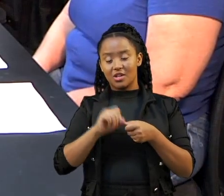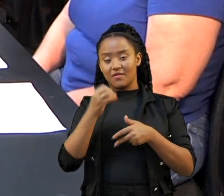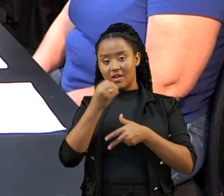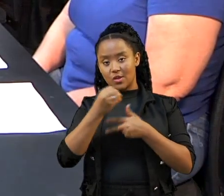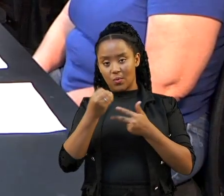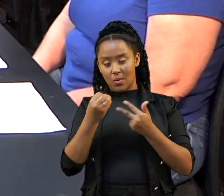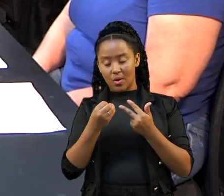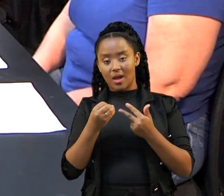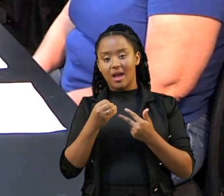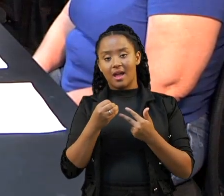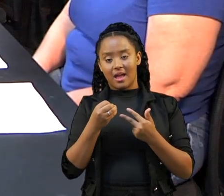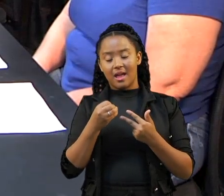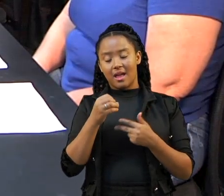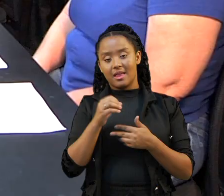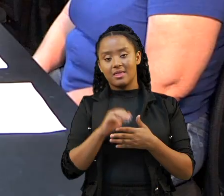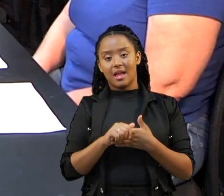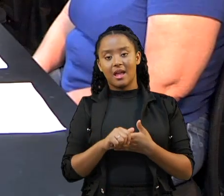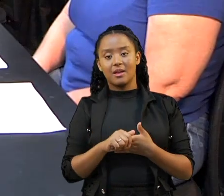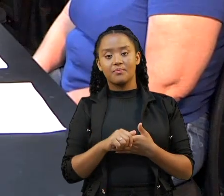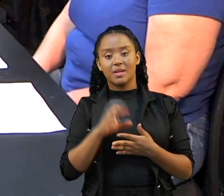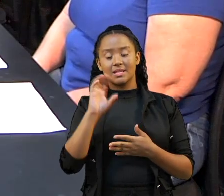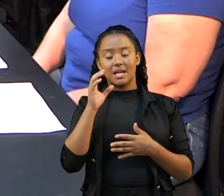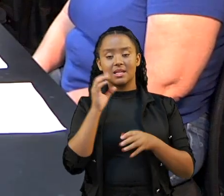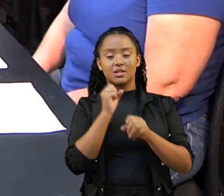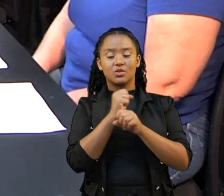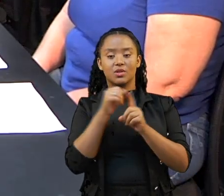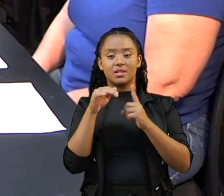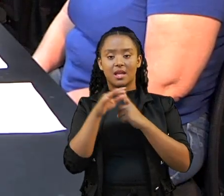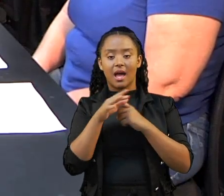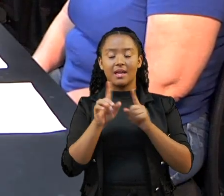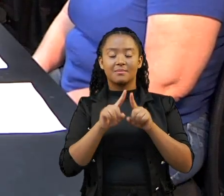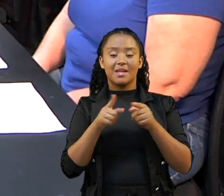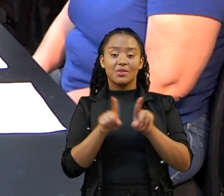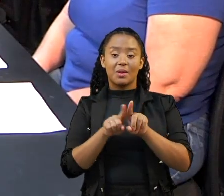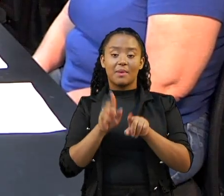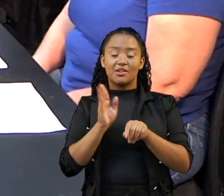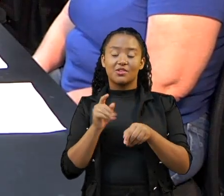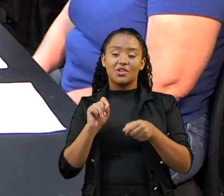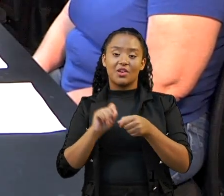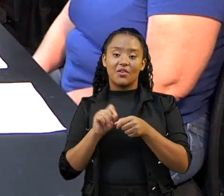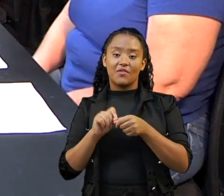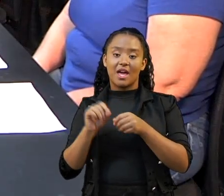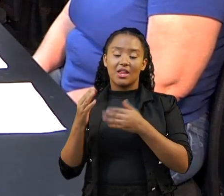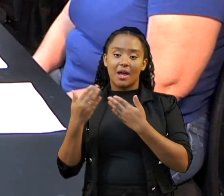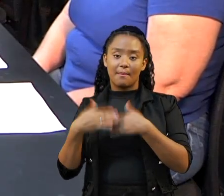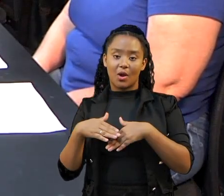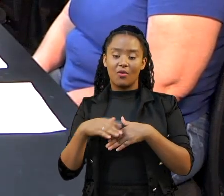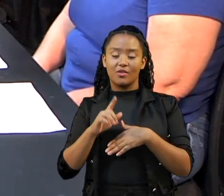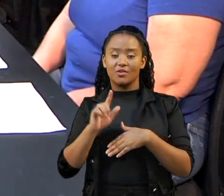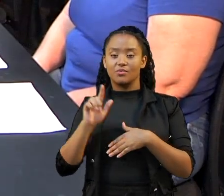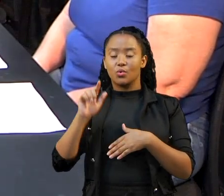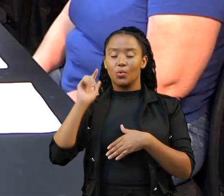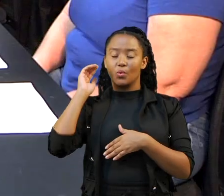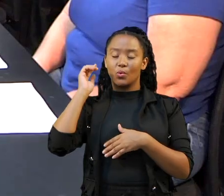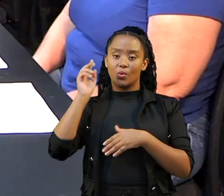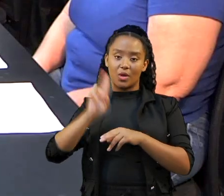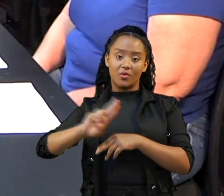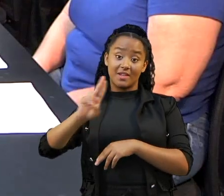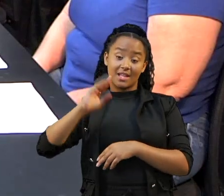na UFPA, que é a Federal do Pará, né? Só que eu decidi ir embora e não esperei o resultado,